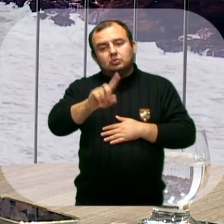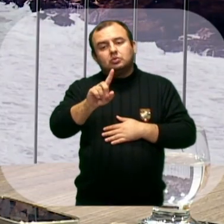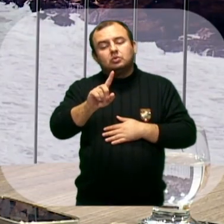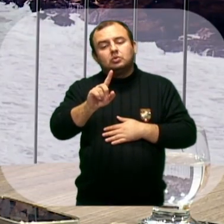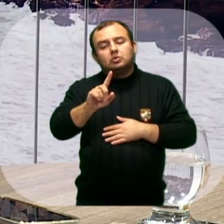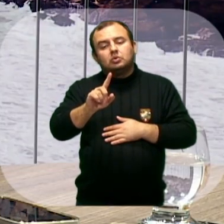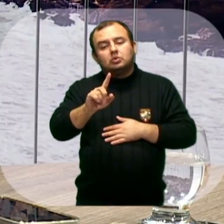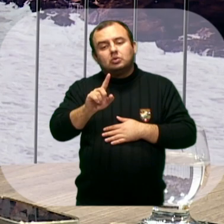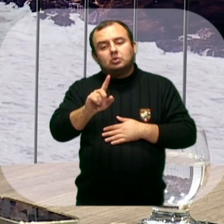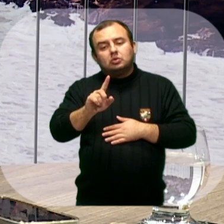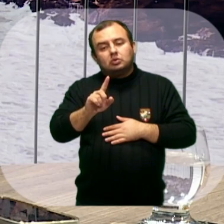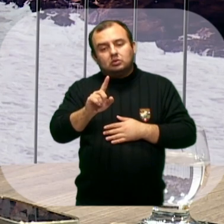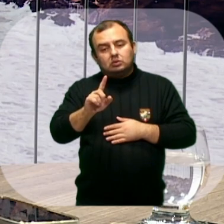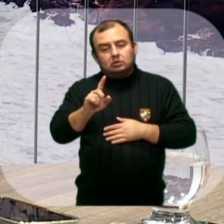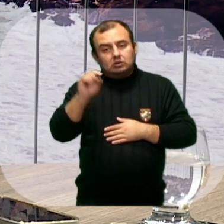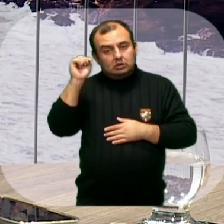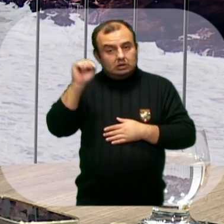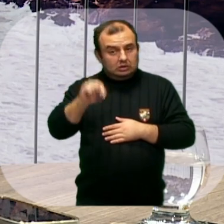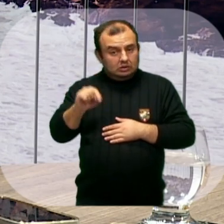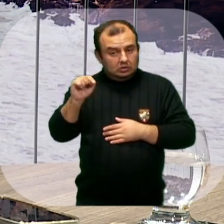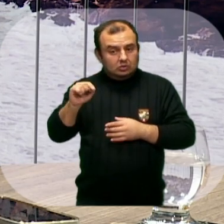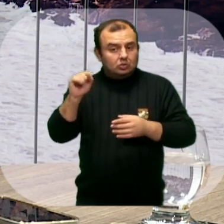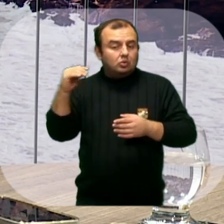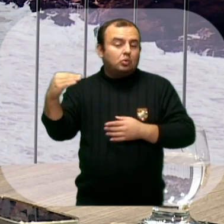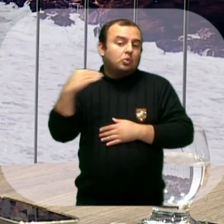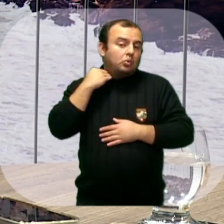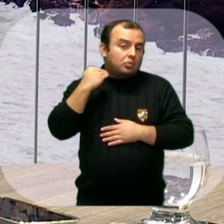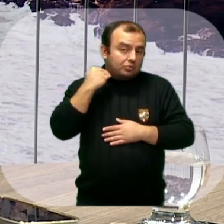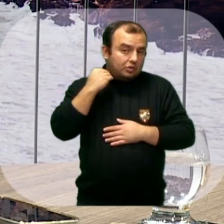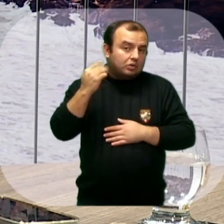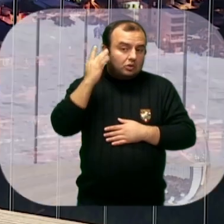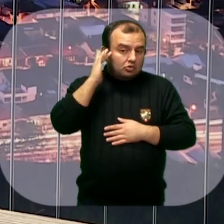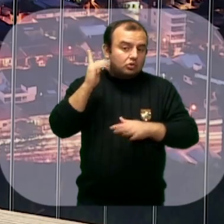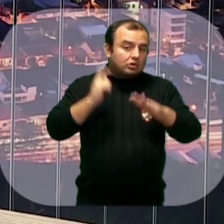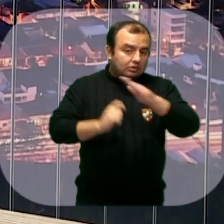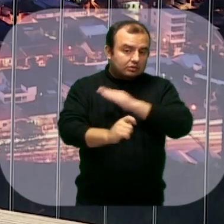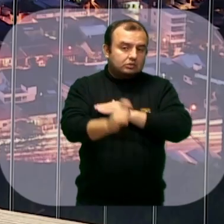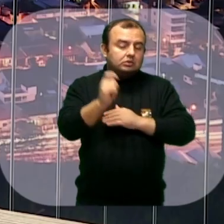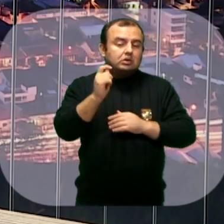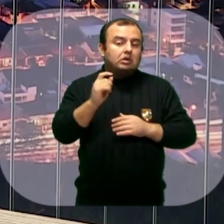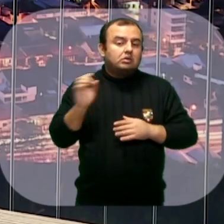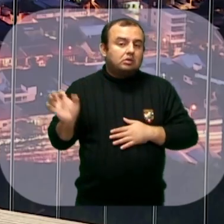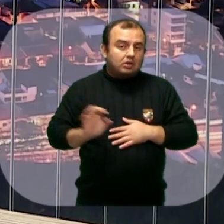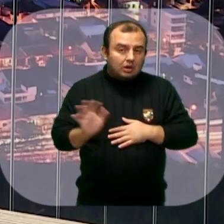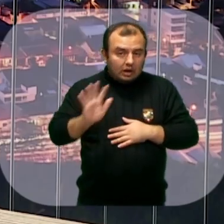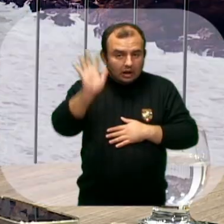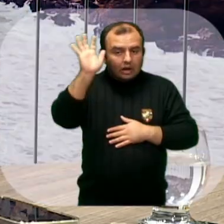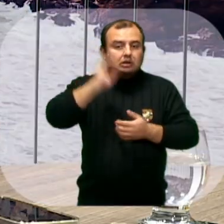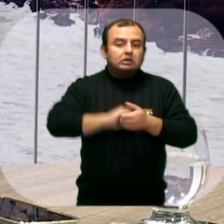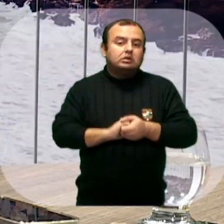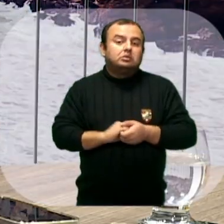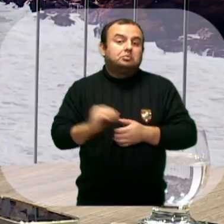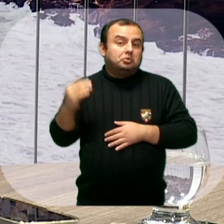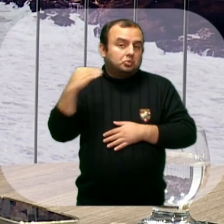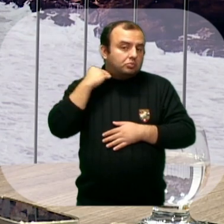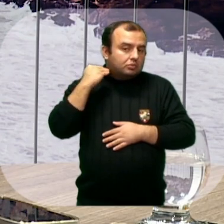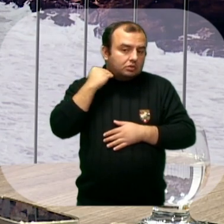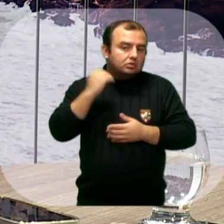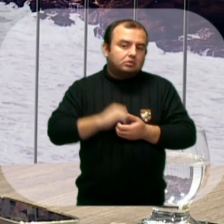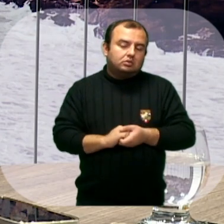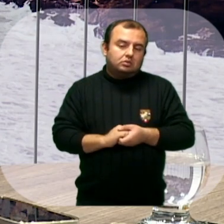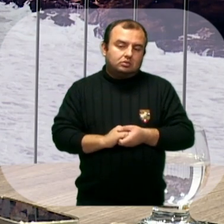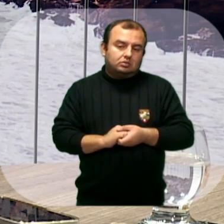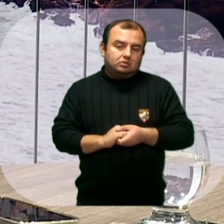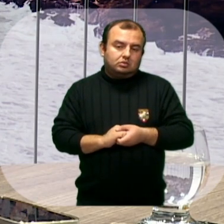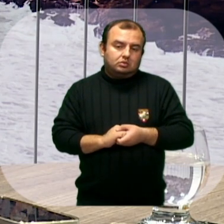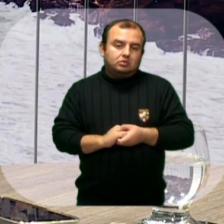só, aquilo que o banco achou que era um investimento muito alto para um banco.